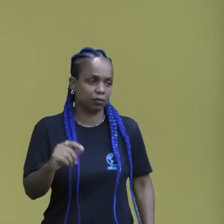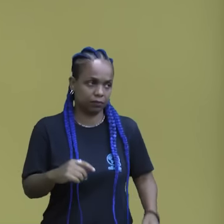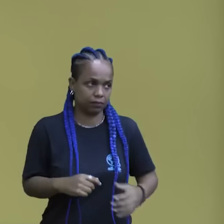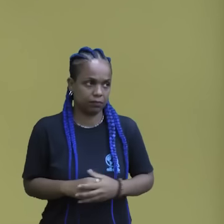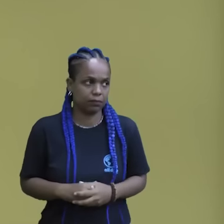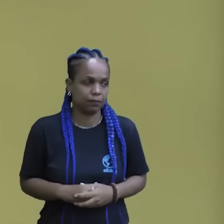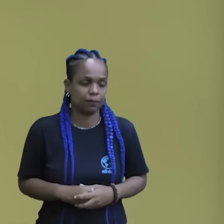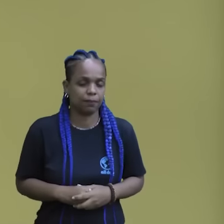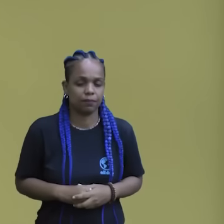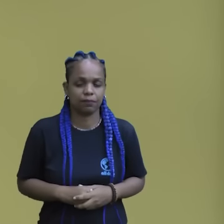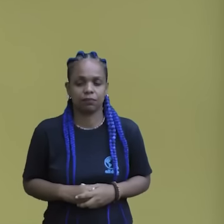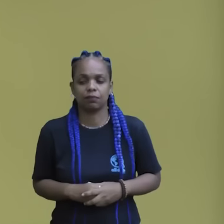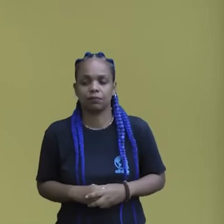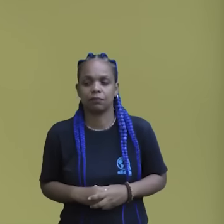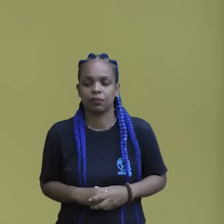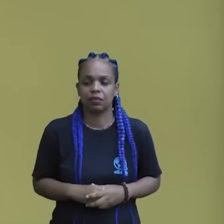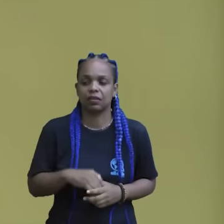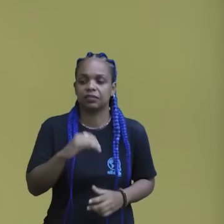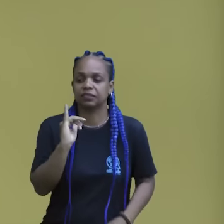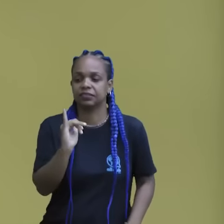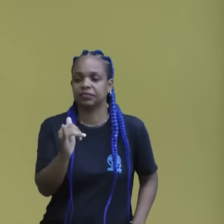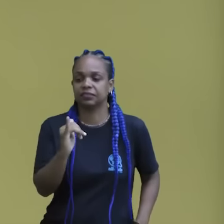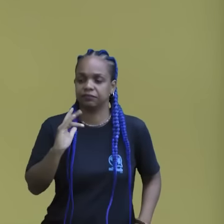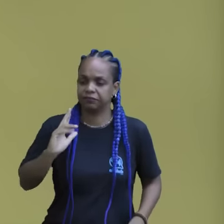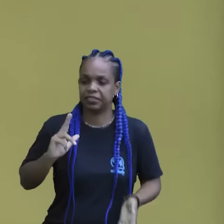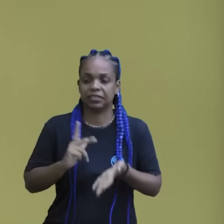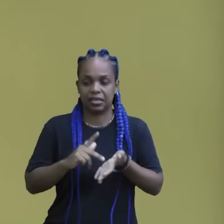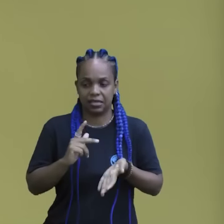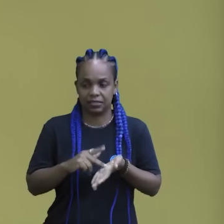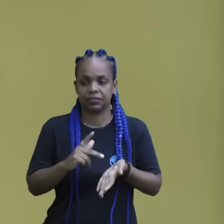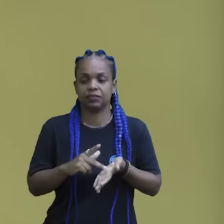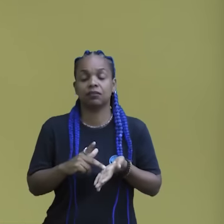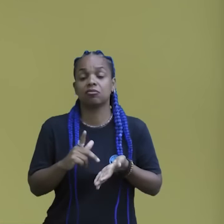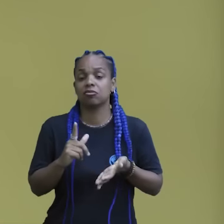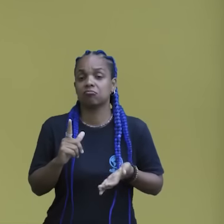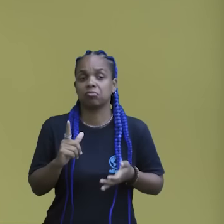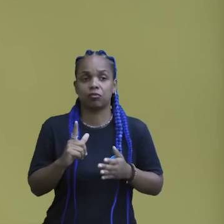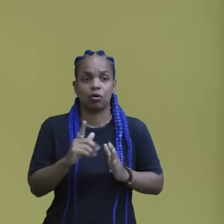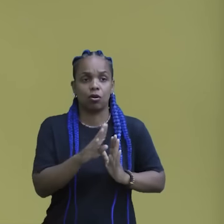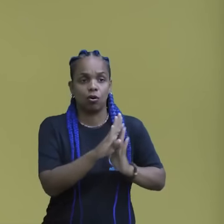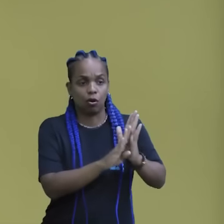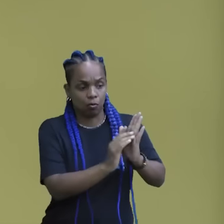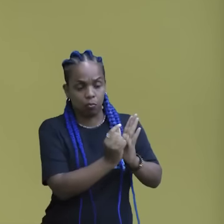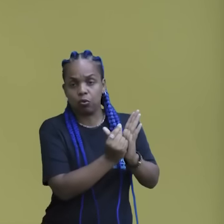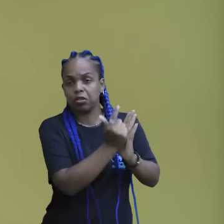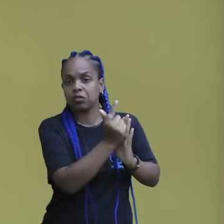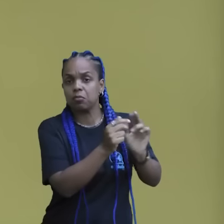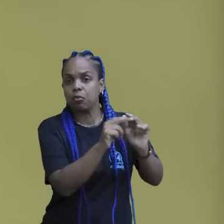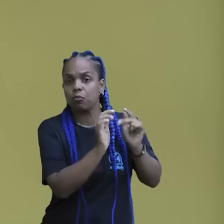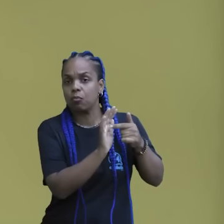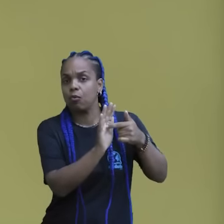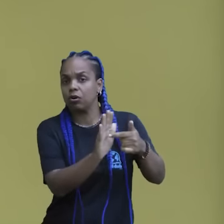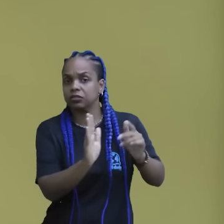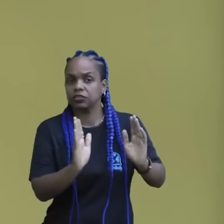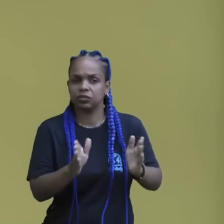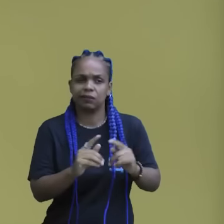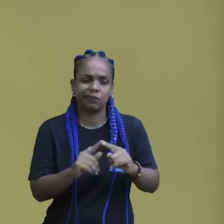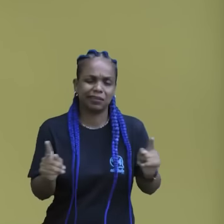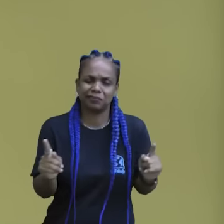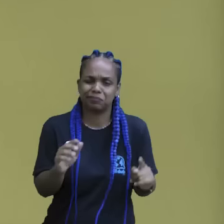isso os estudiosos já mostraram, só que Machado não escreve para o seu tempo. Machado escreve para a posteridade. E é